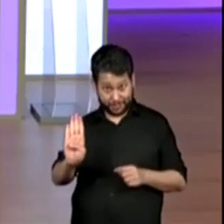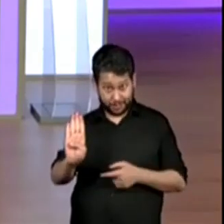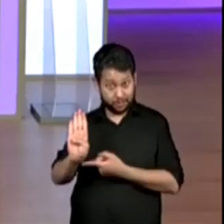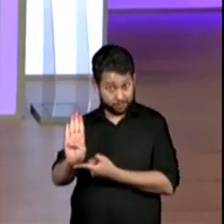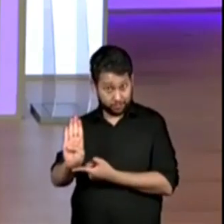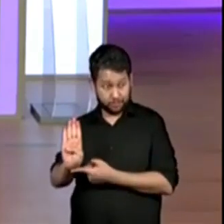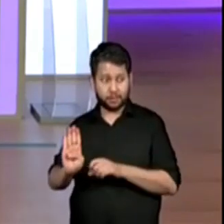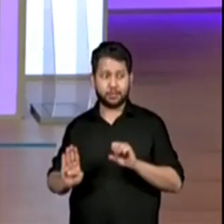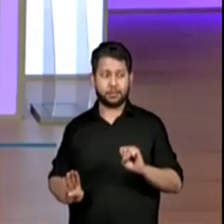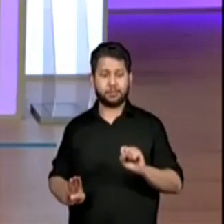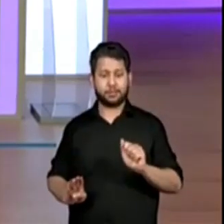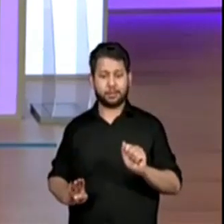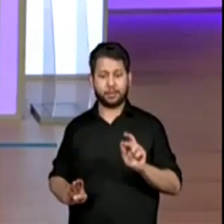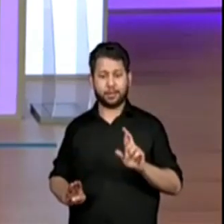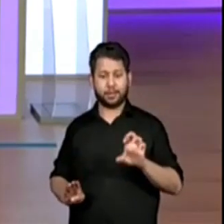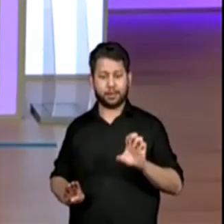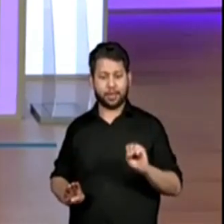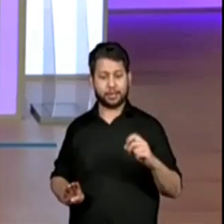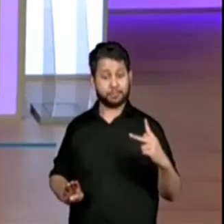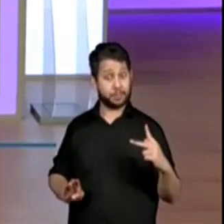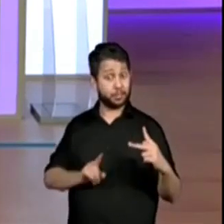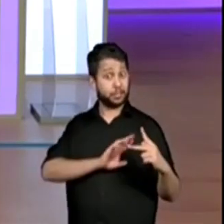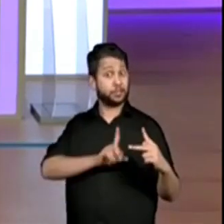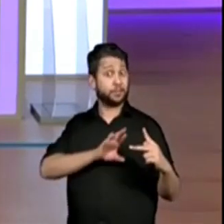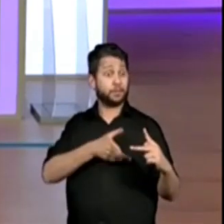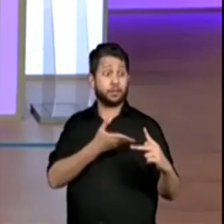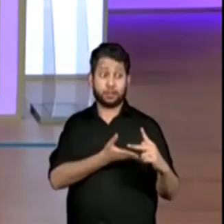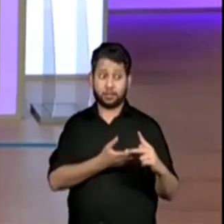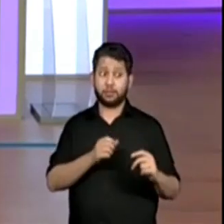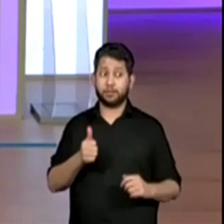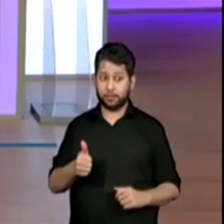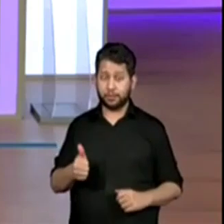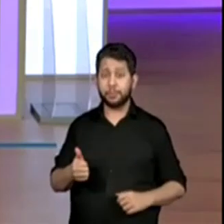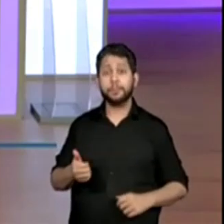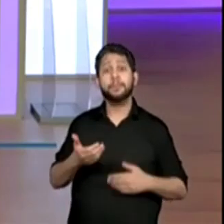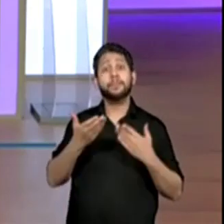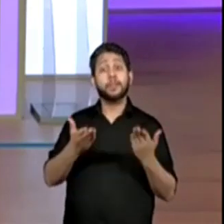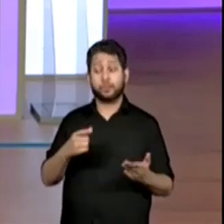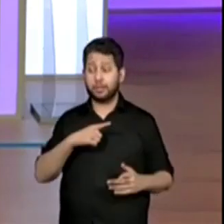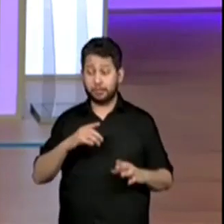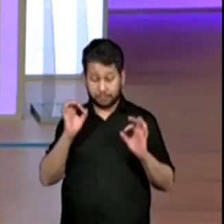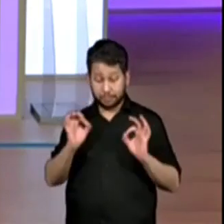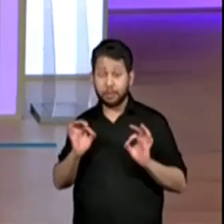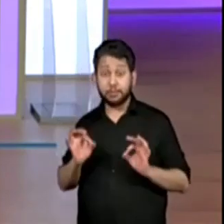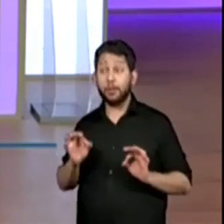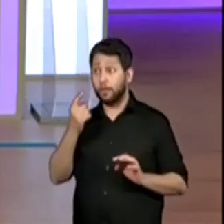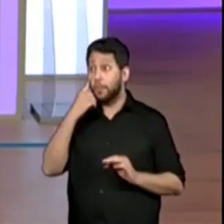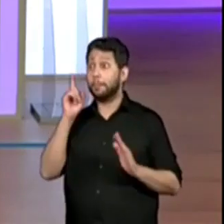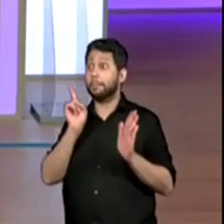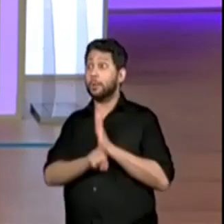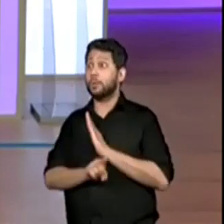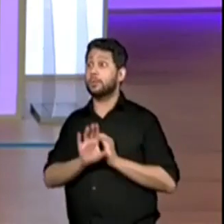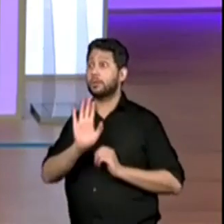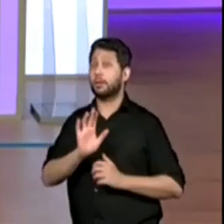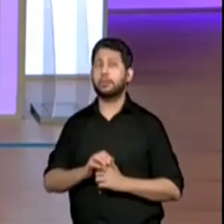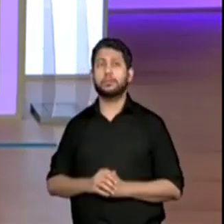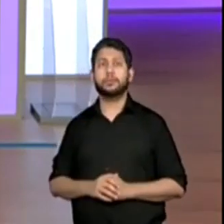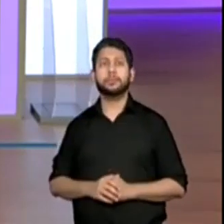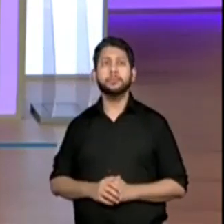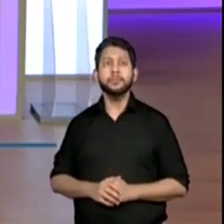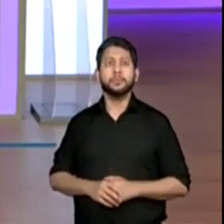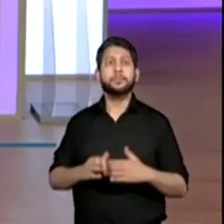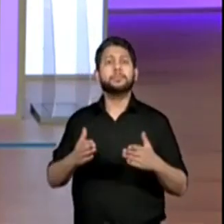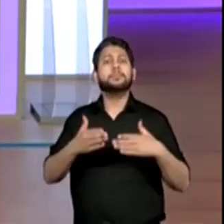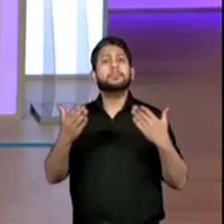Pro. Tenho certeza que a galeria compareceu? Já vou assim, ó. Eu falo que tenho certeza e estou fazendo uma pergunta. Que coisa, né?